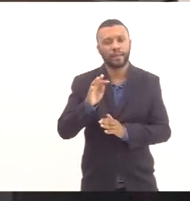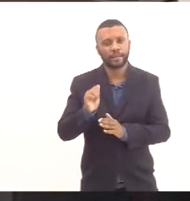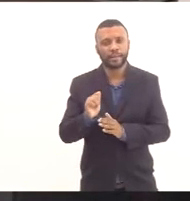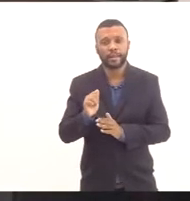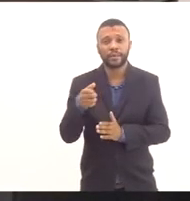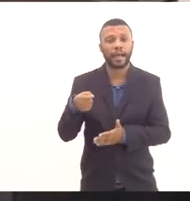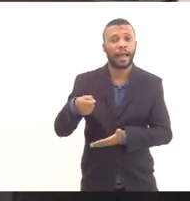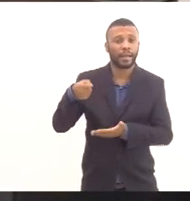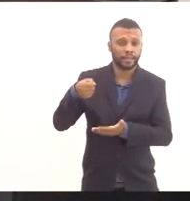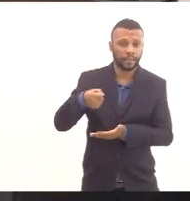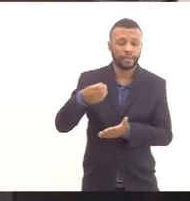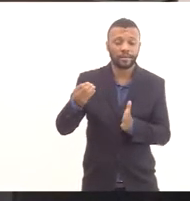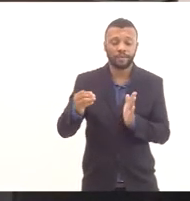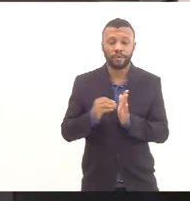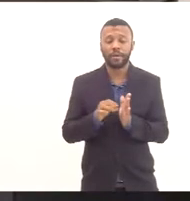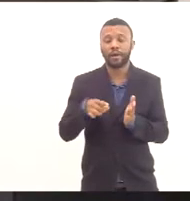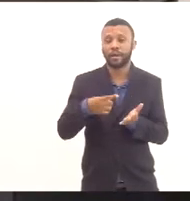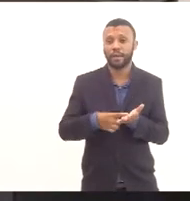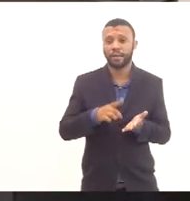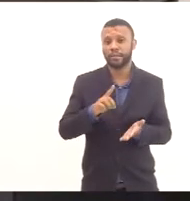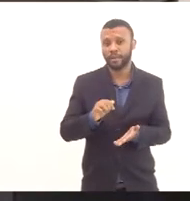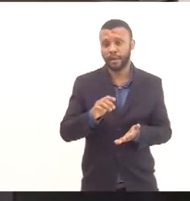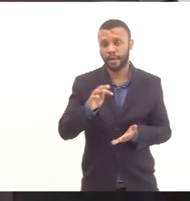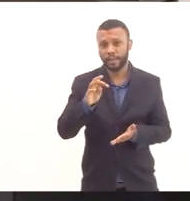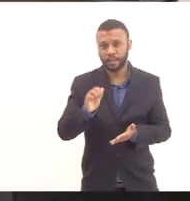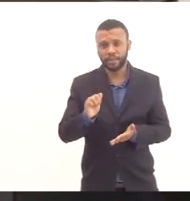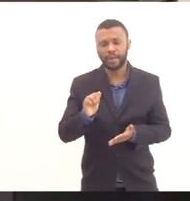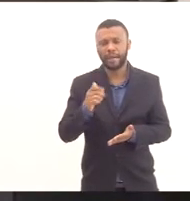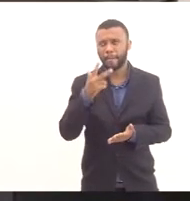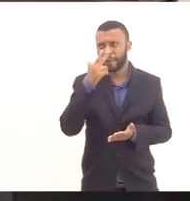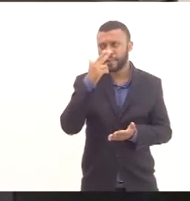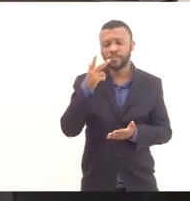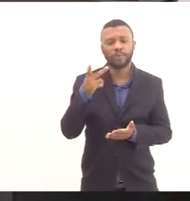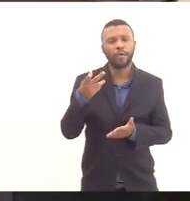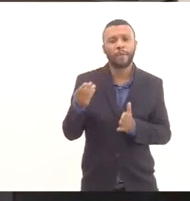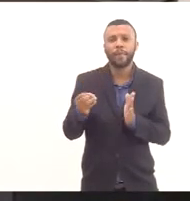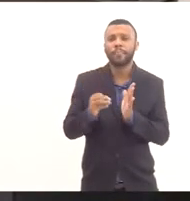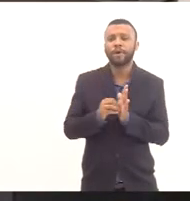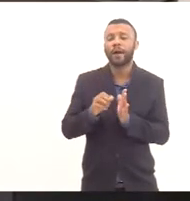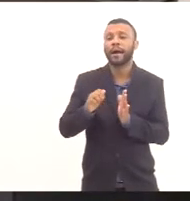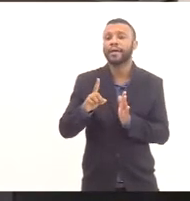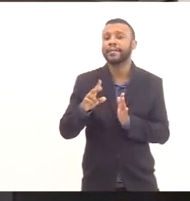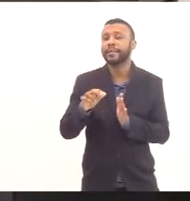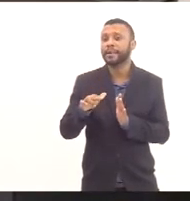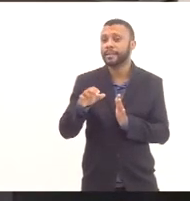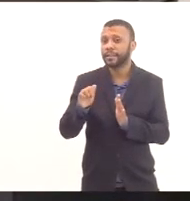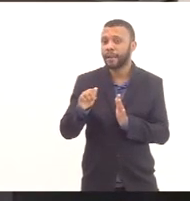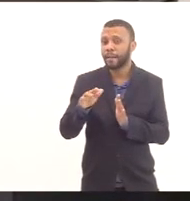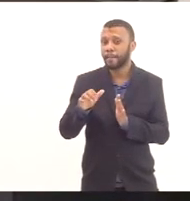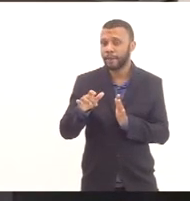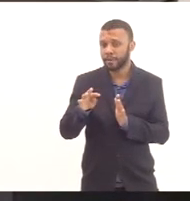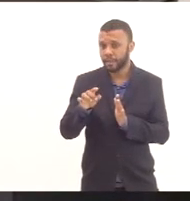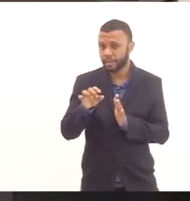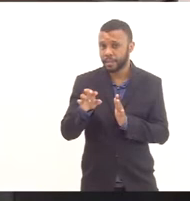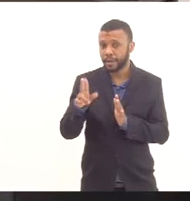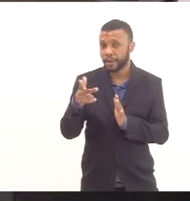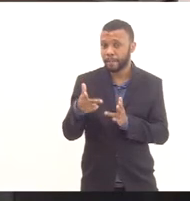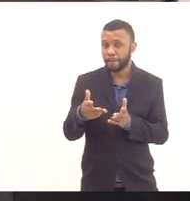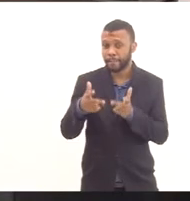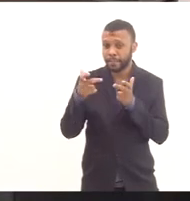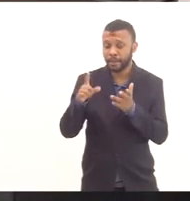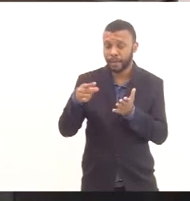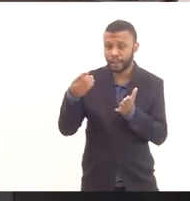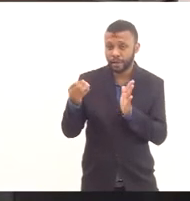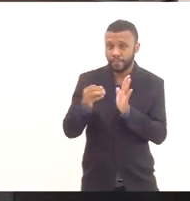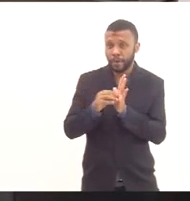sextas todas eram datadas e as datas de até observação que a deputada Adriana Baltazar que que percebeu isso que as